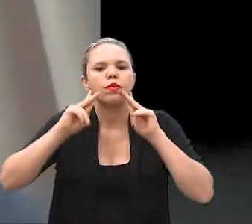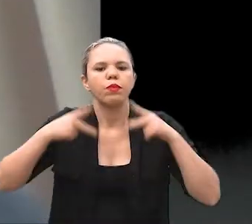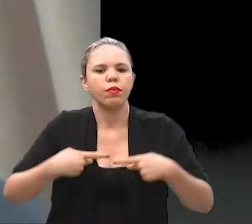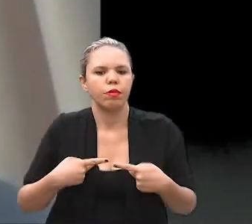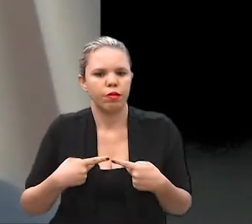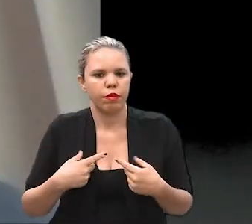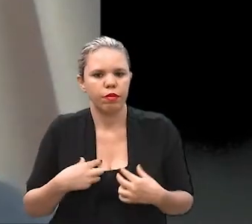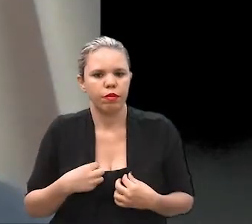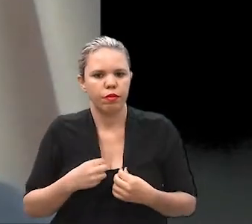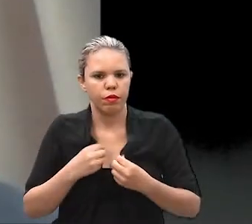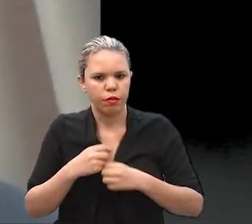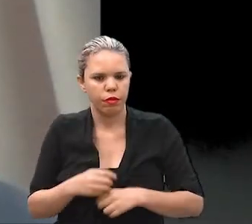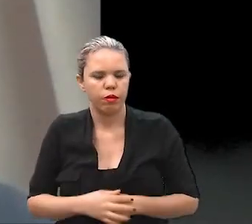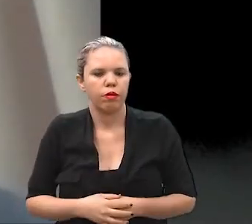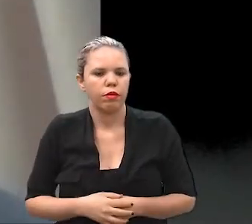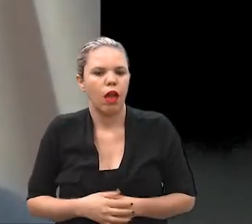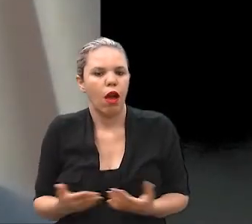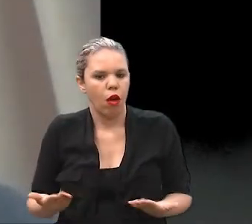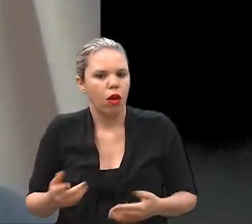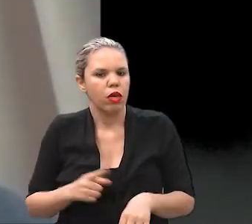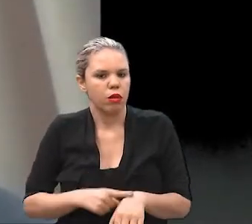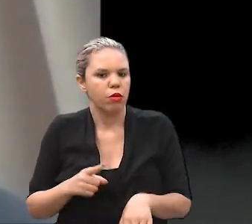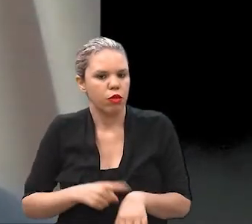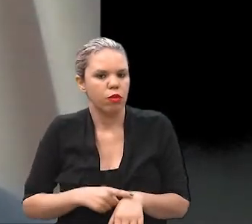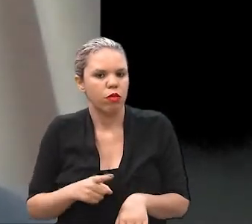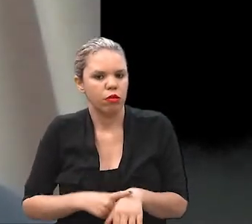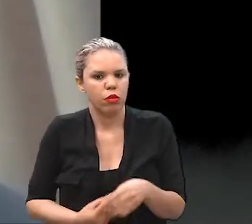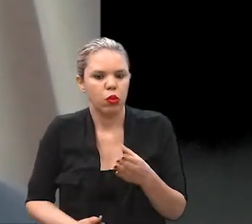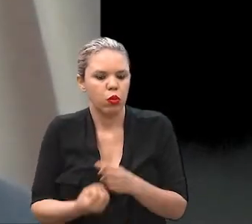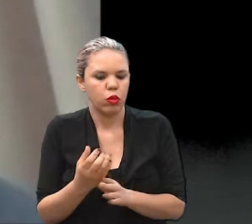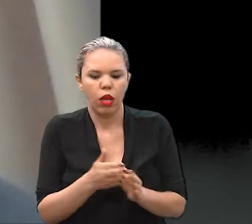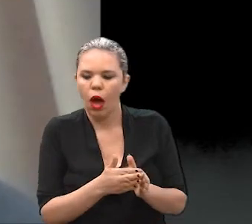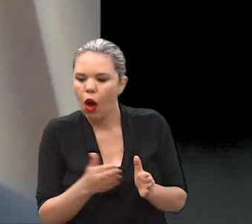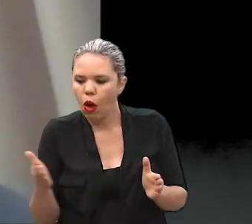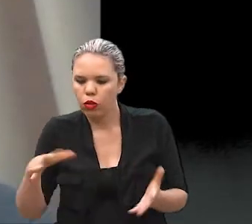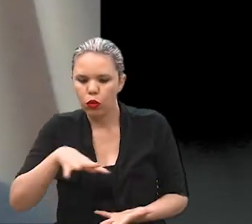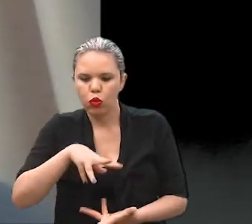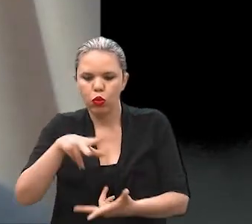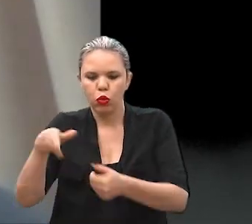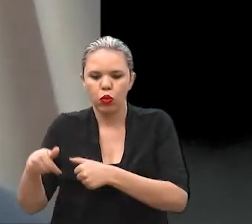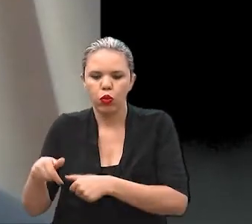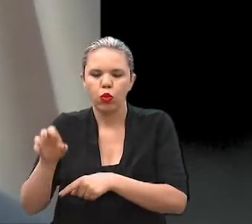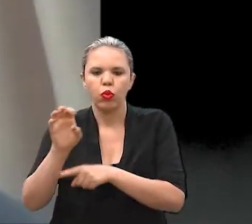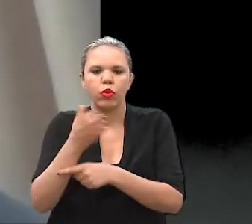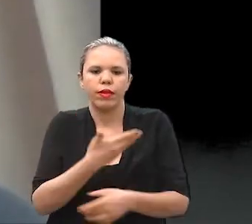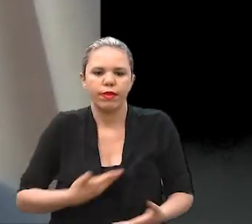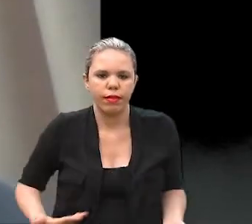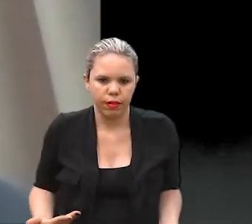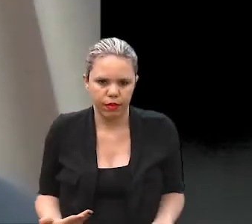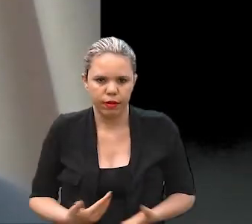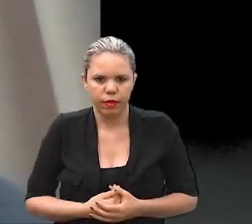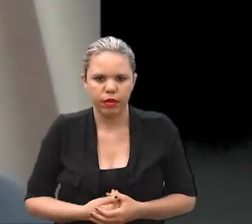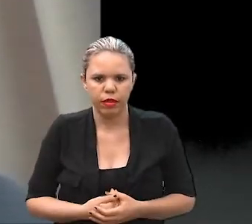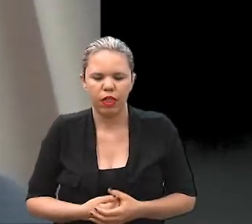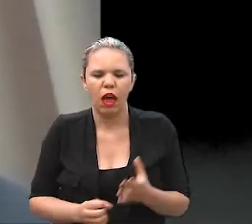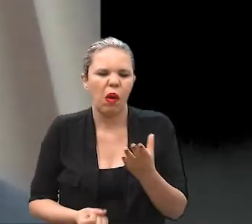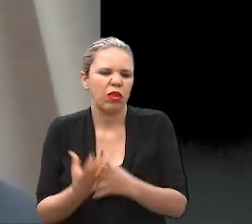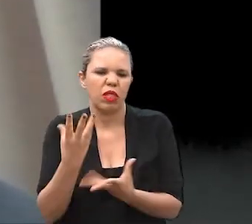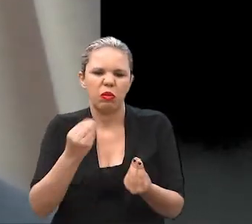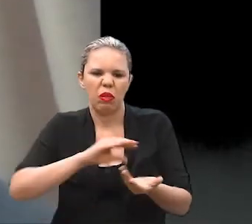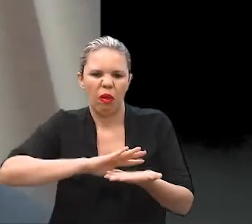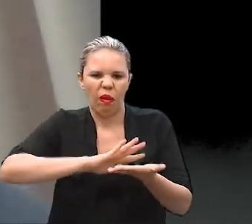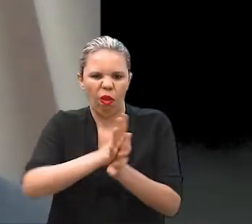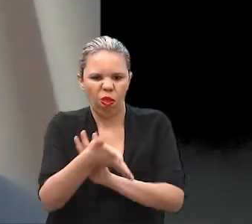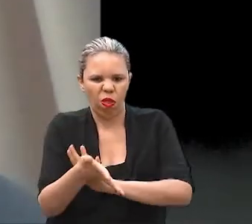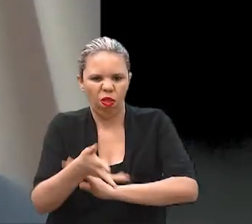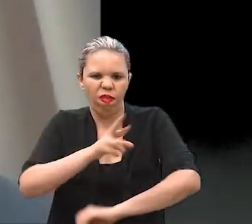Humanos, neste momento, nesta conjuntura do mundo e do Estado, onde a discriminação